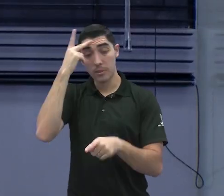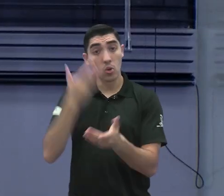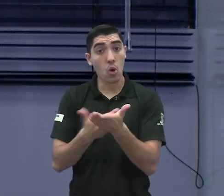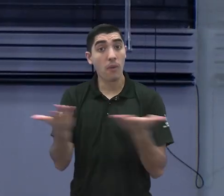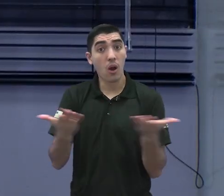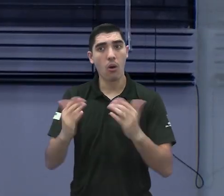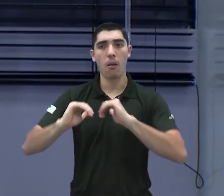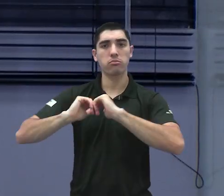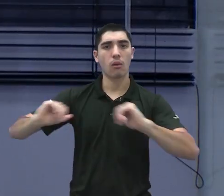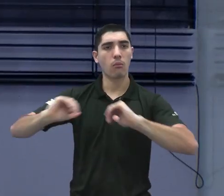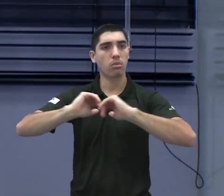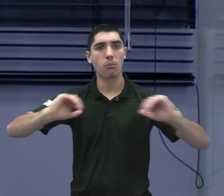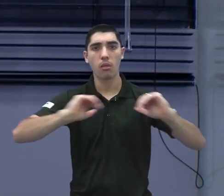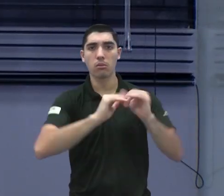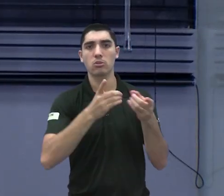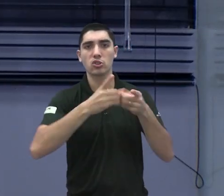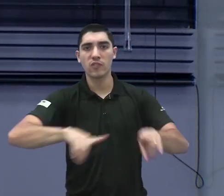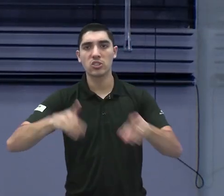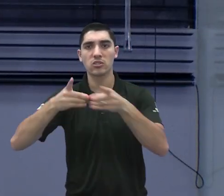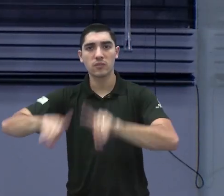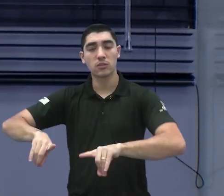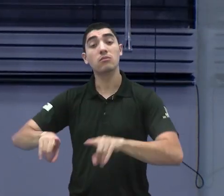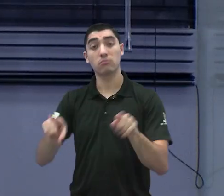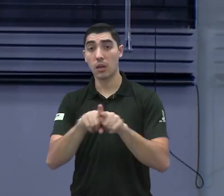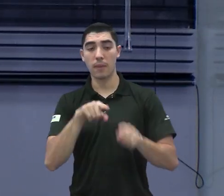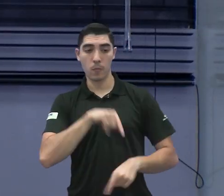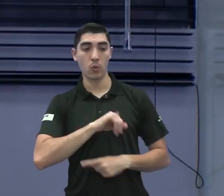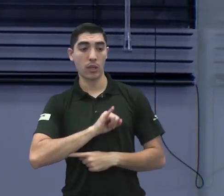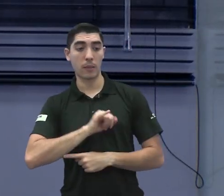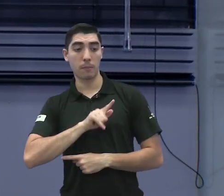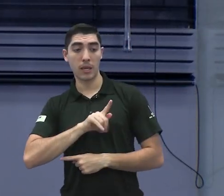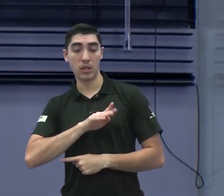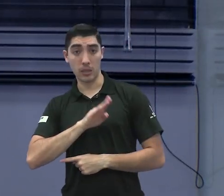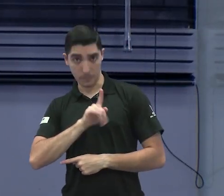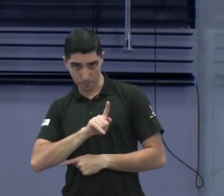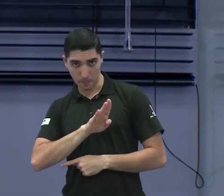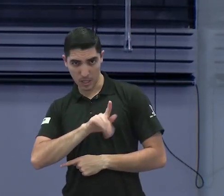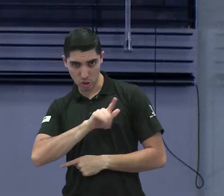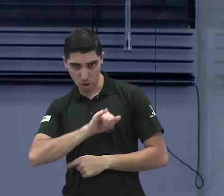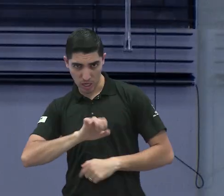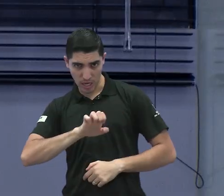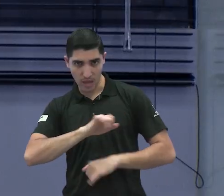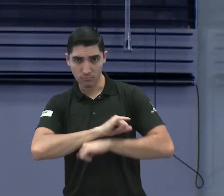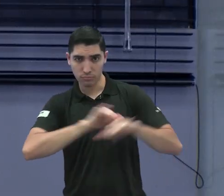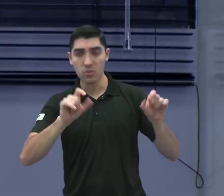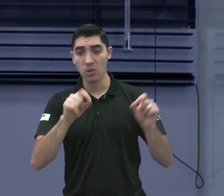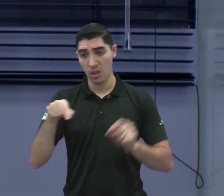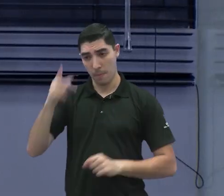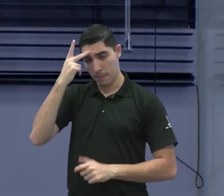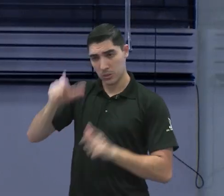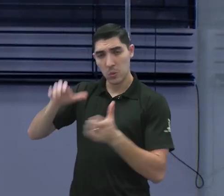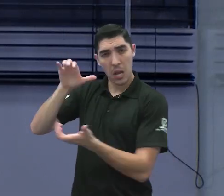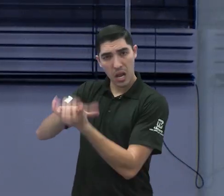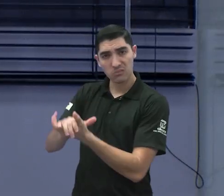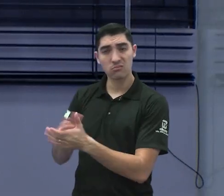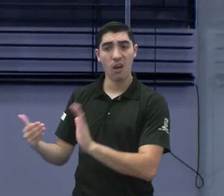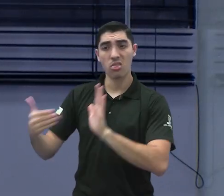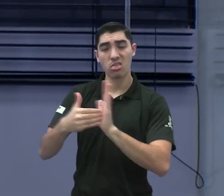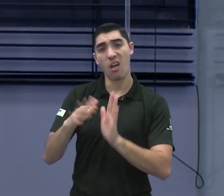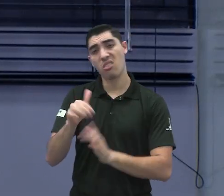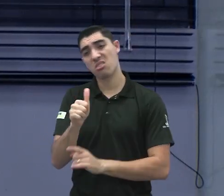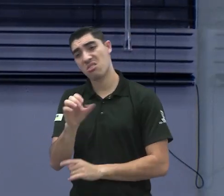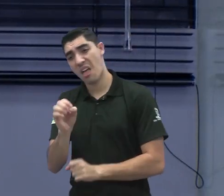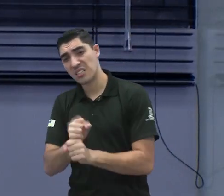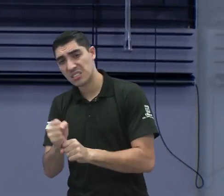cedo. Então, se você pega pelas próprias estatísticas do IBGE, hoje em dia os casamentos eles estão durando aí por volta de